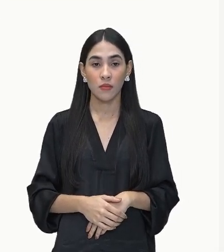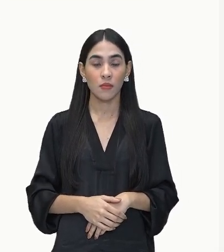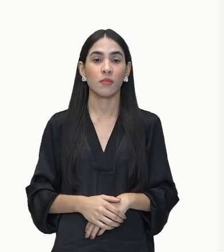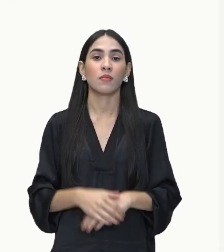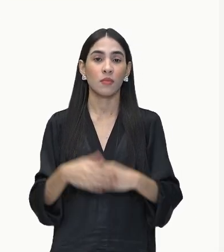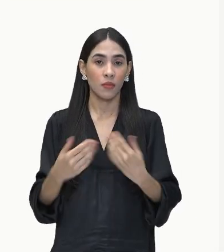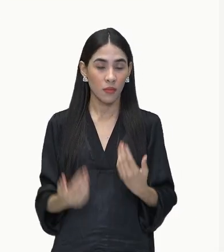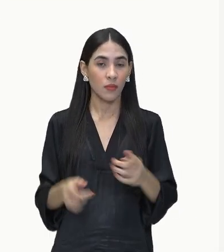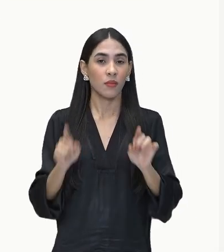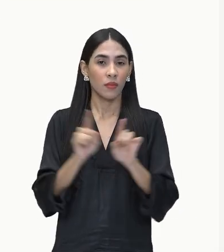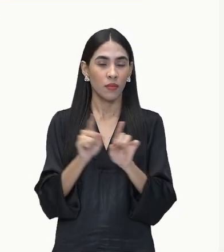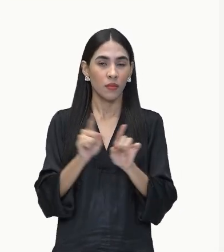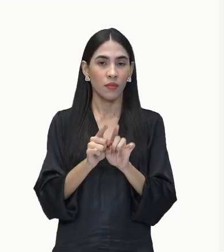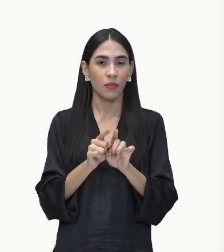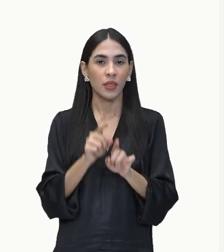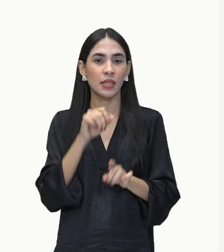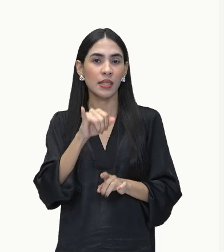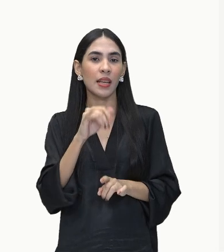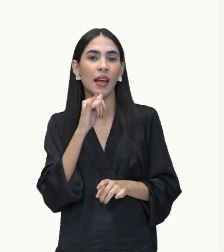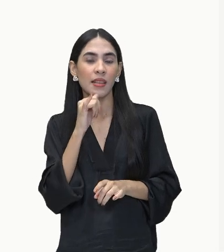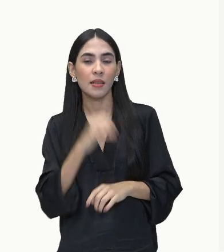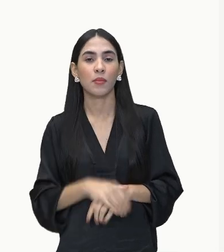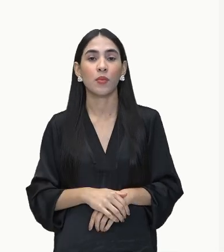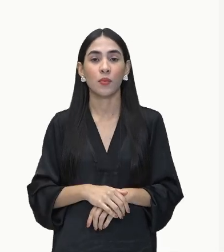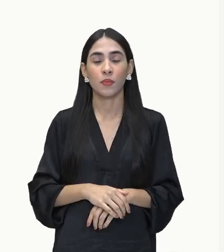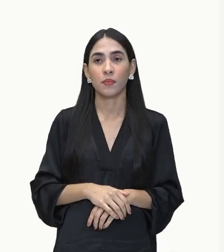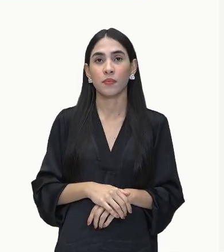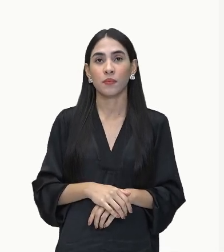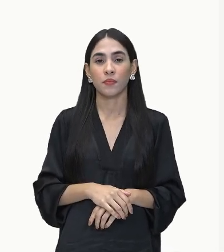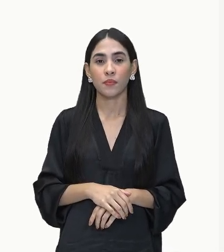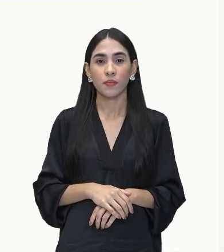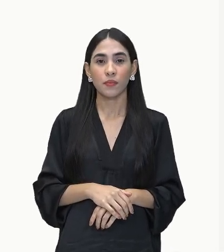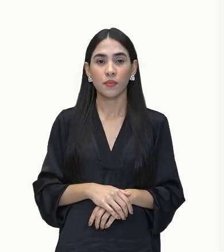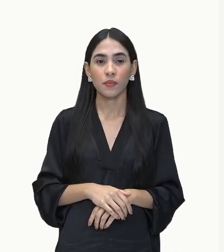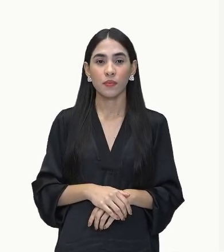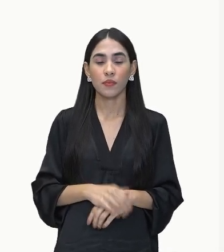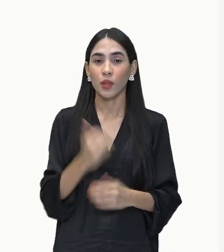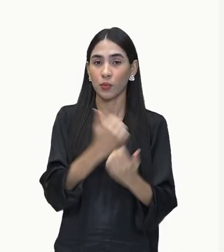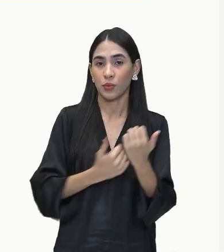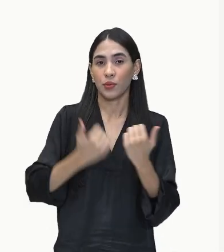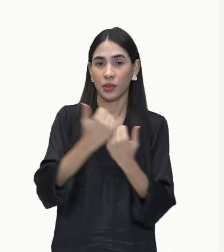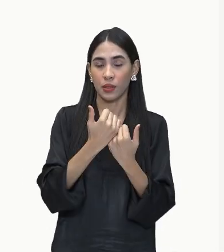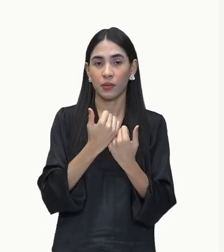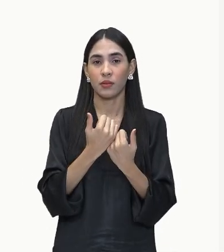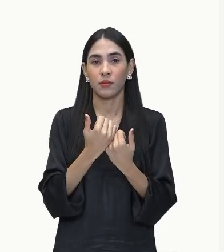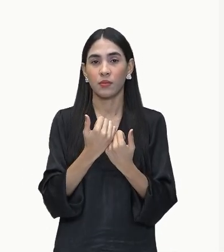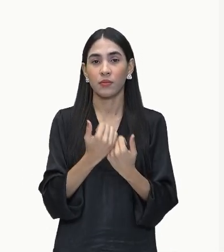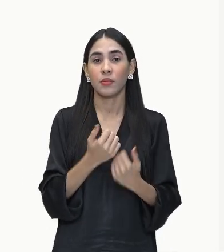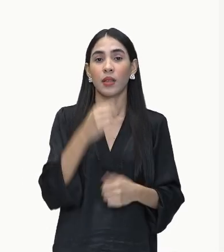Aí, além desse... Se fosse, por exemplo, mais uma substituição, seria